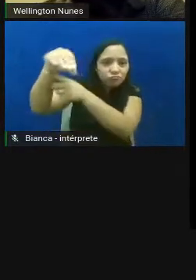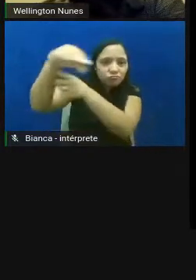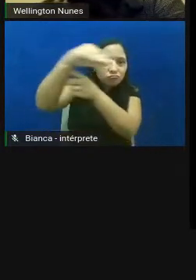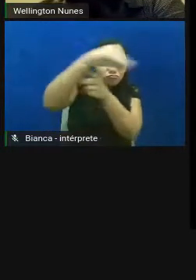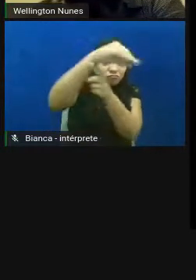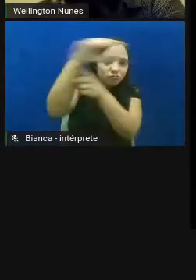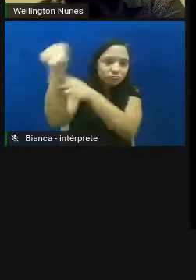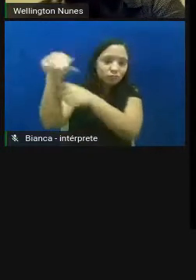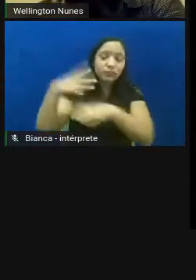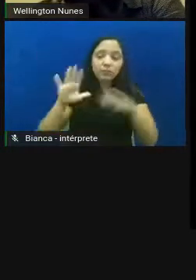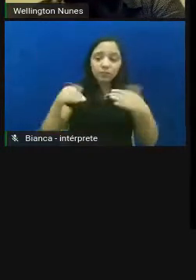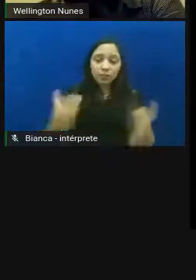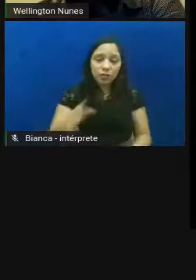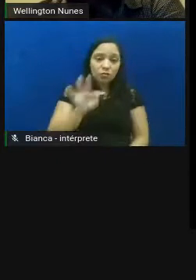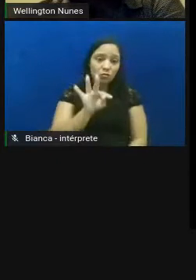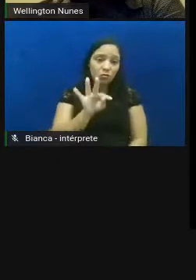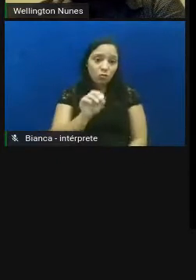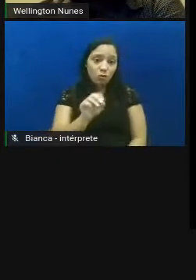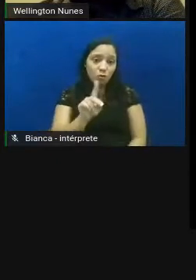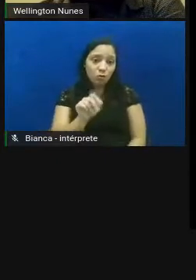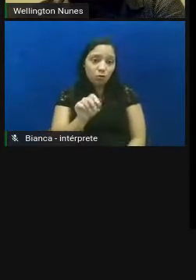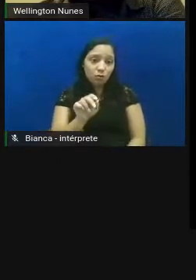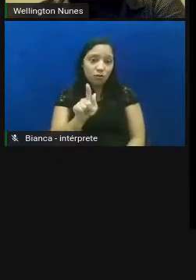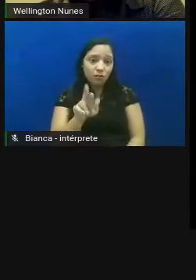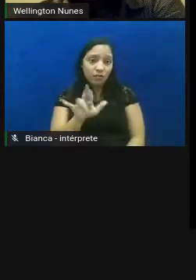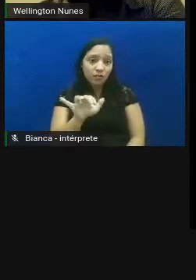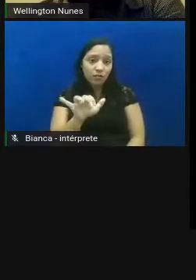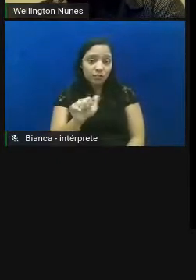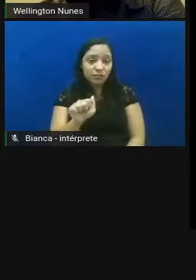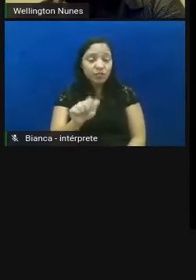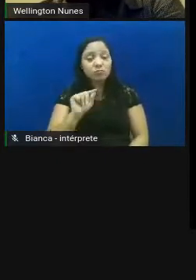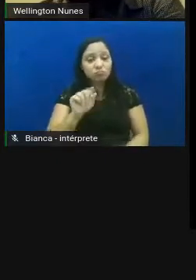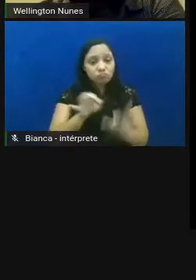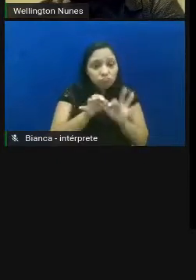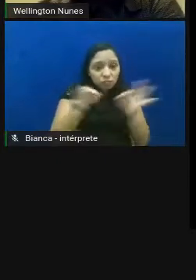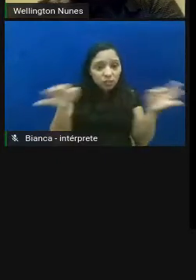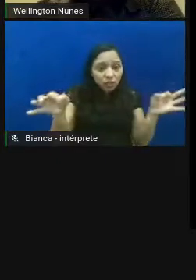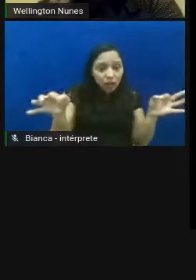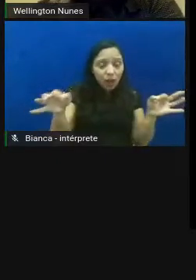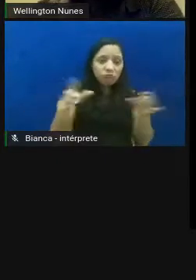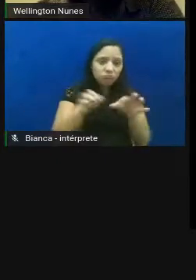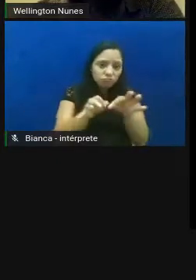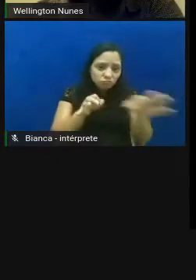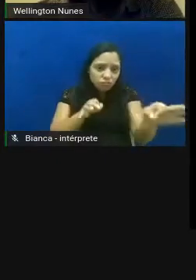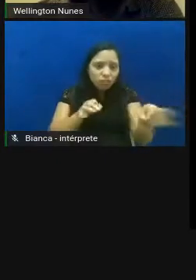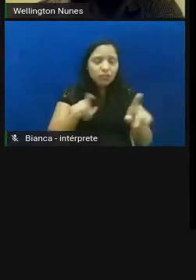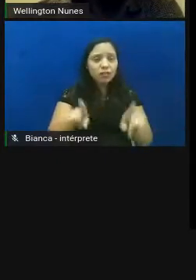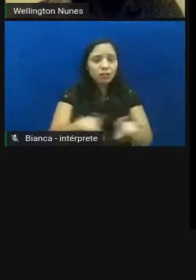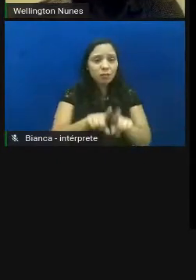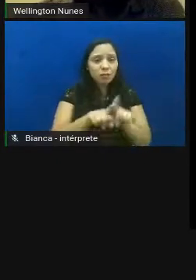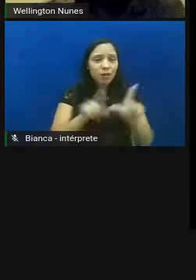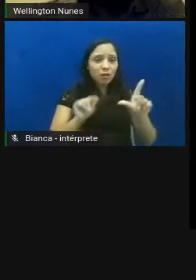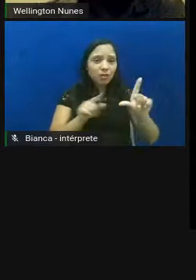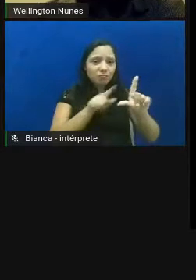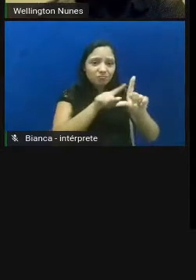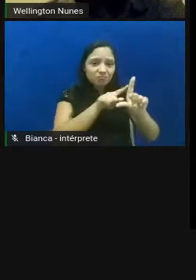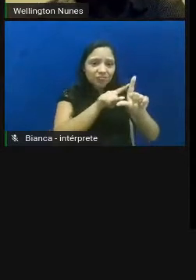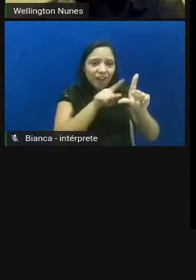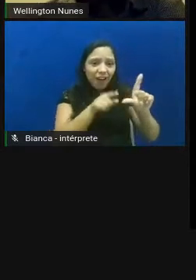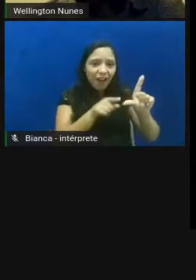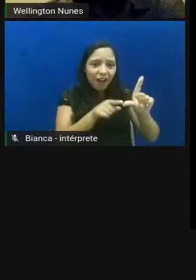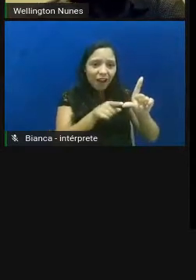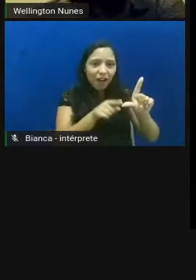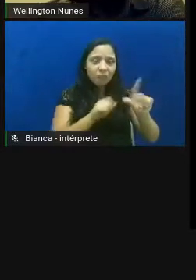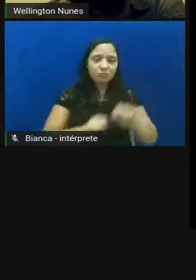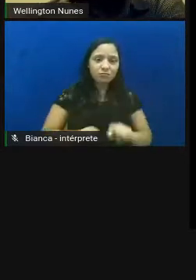Basicamente, a topografia trabalha com medidas diretas e indiretas, né? Com ângulos e distâncias, onde você pode medir desnível do terreno,